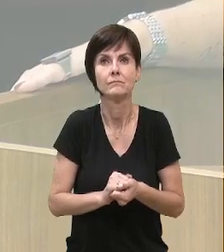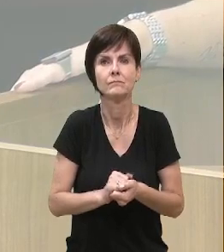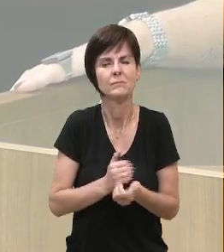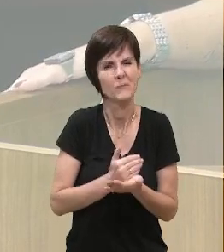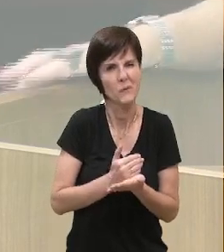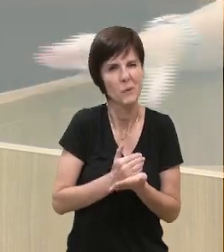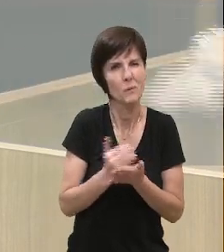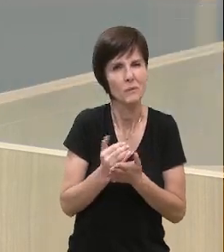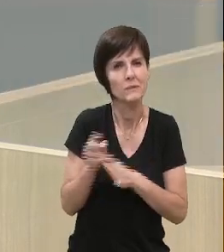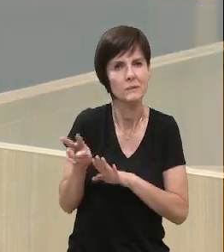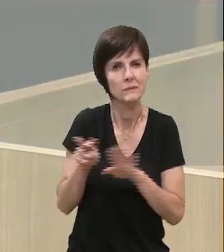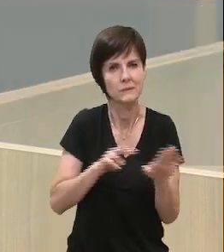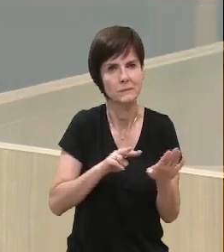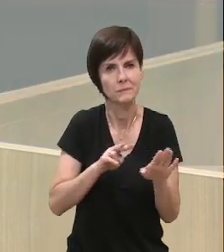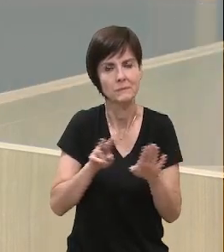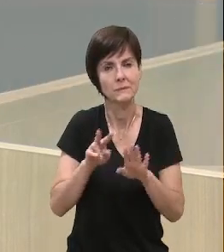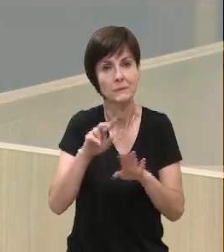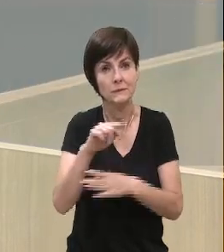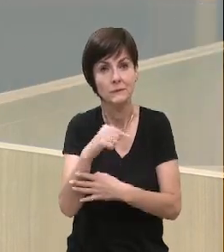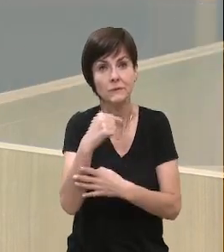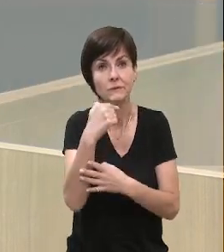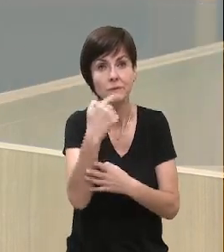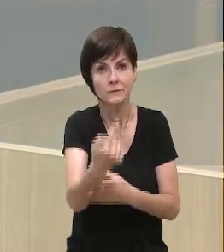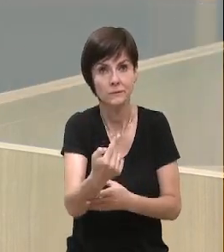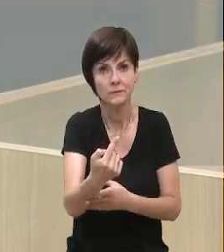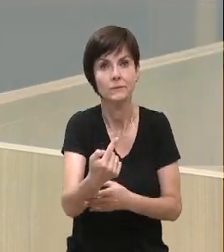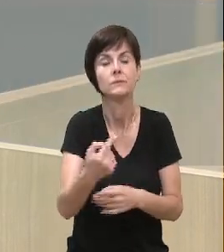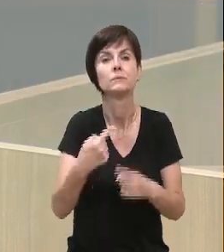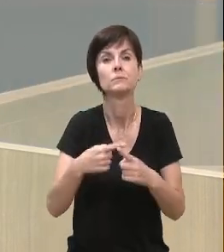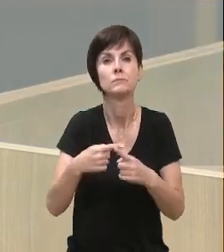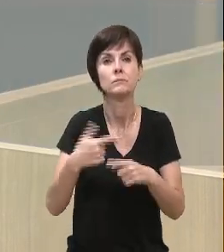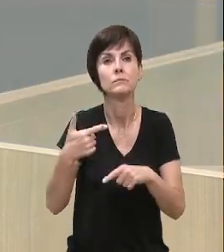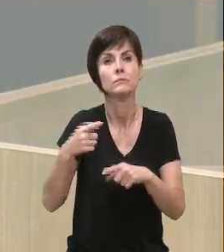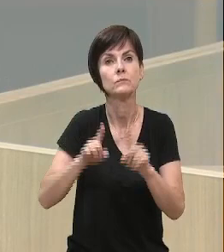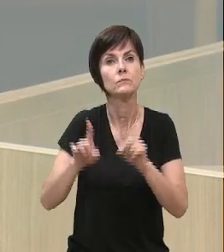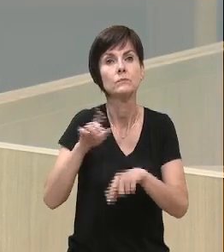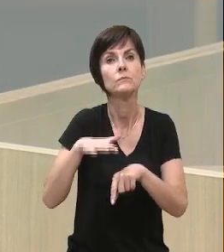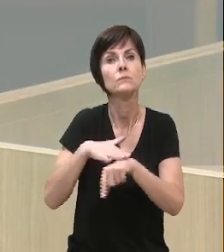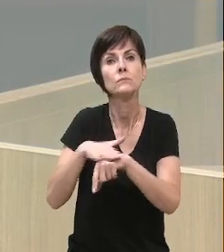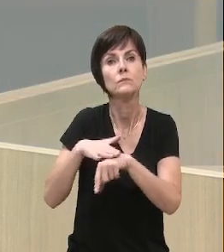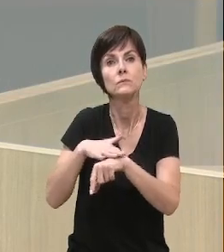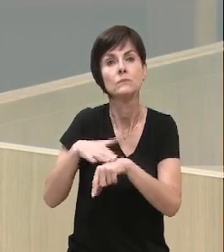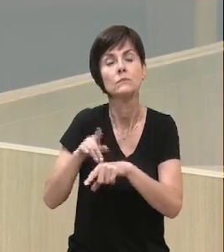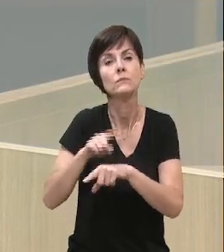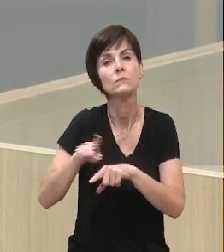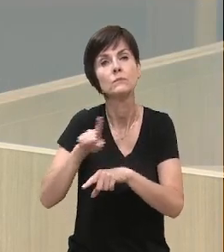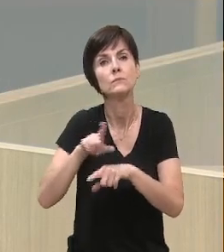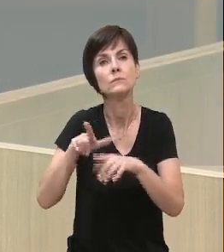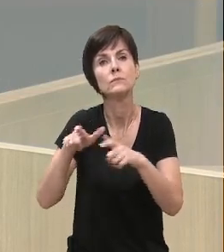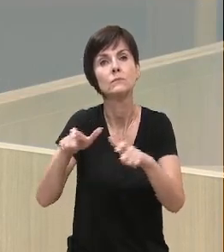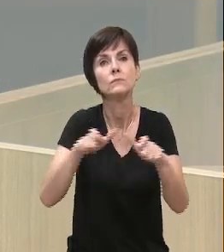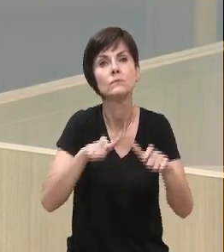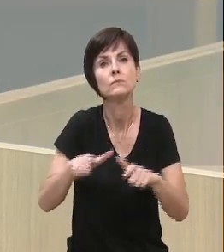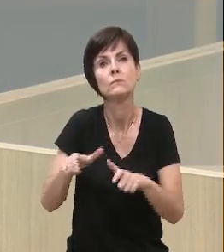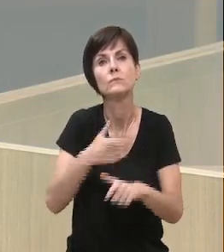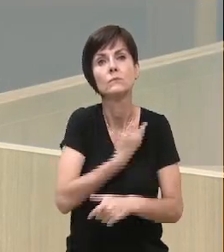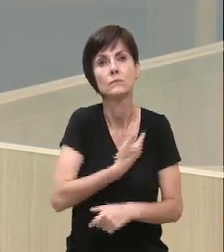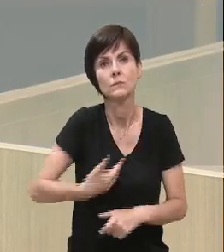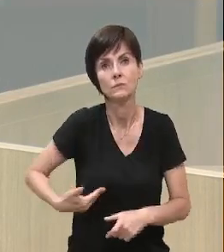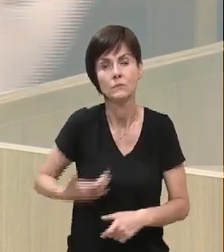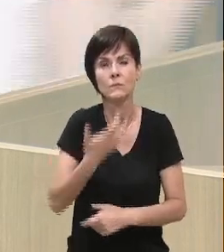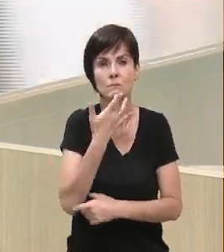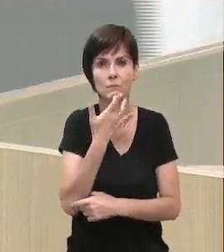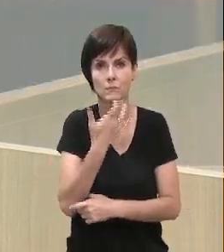da semana, porque a gente irá conversar com alguns órgãos do governo ainda. Hoje à tarde eu terei